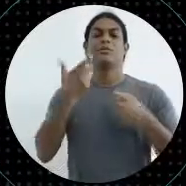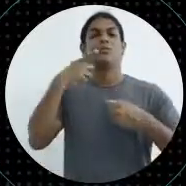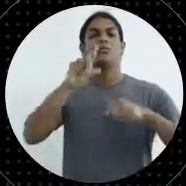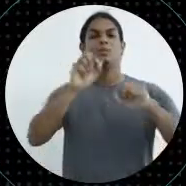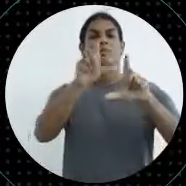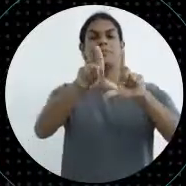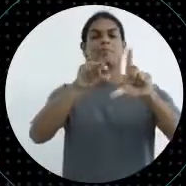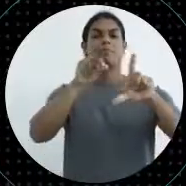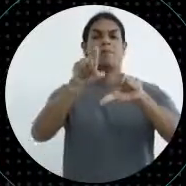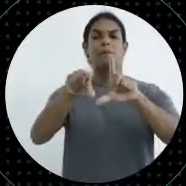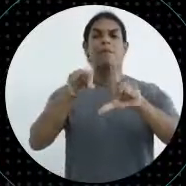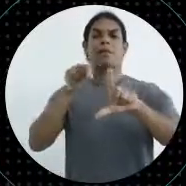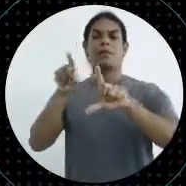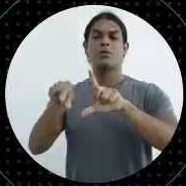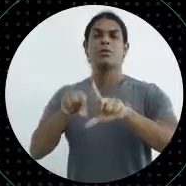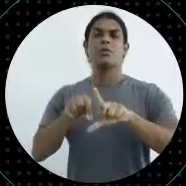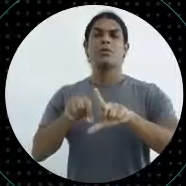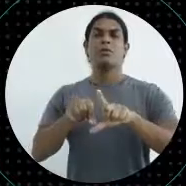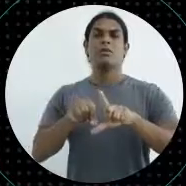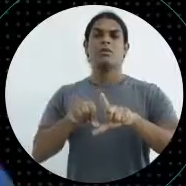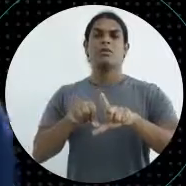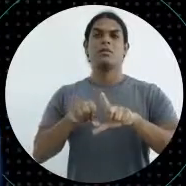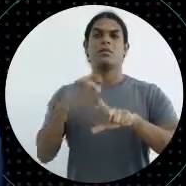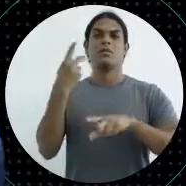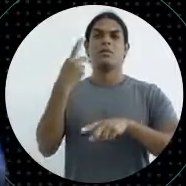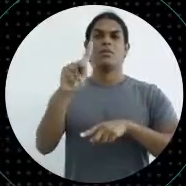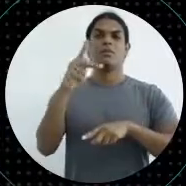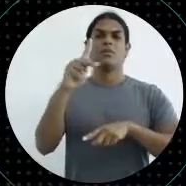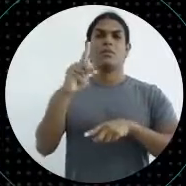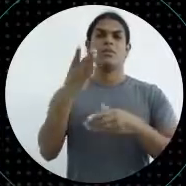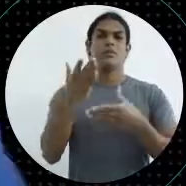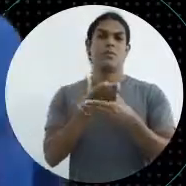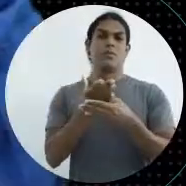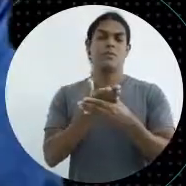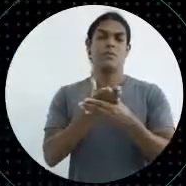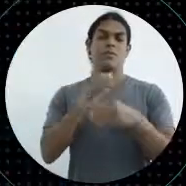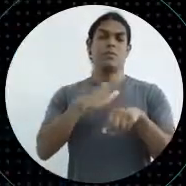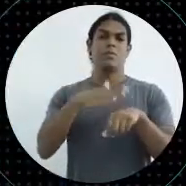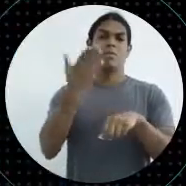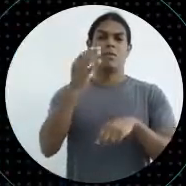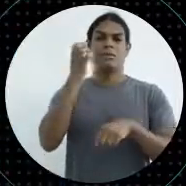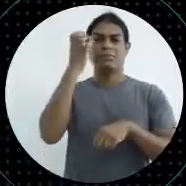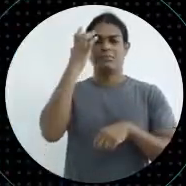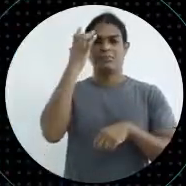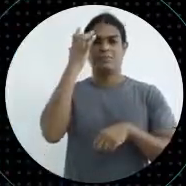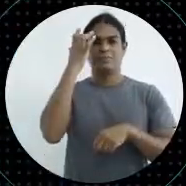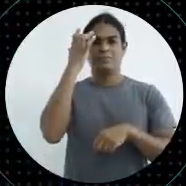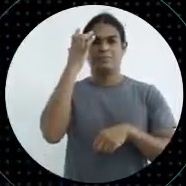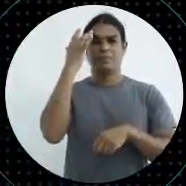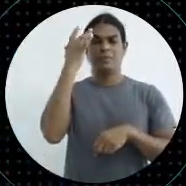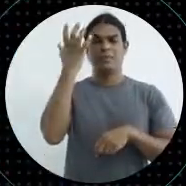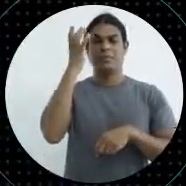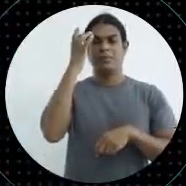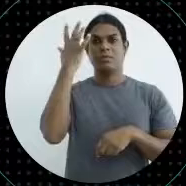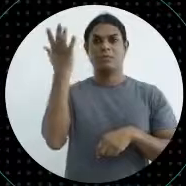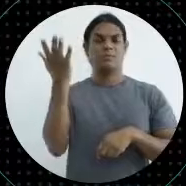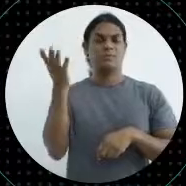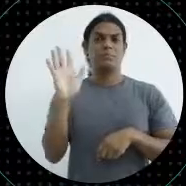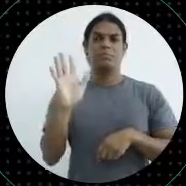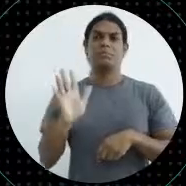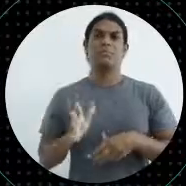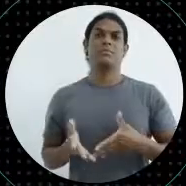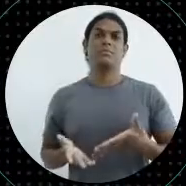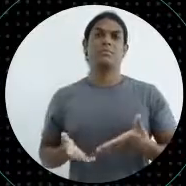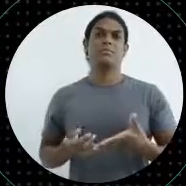selecionar o seu documento mais facilmente, o seu elemento no documento HTML e executar uma